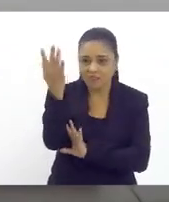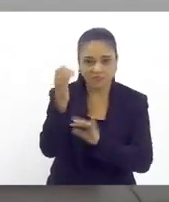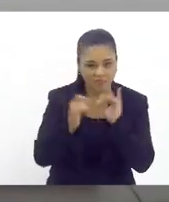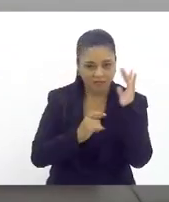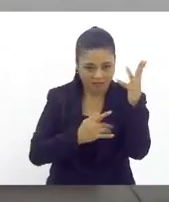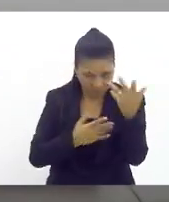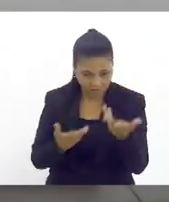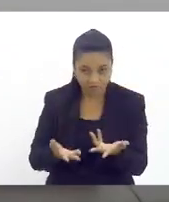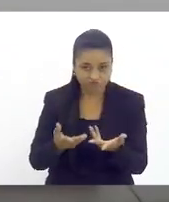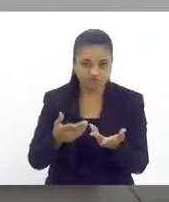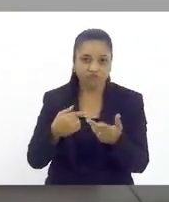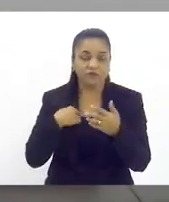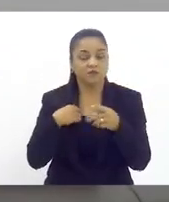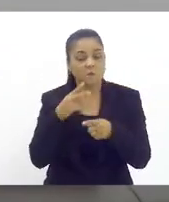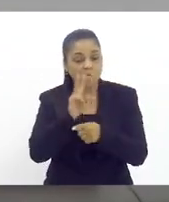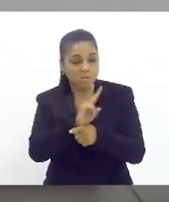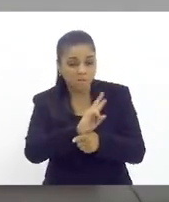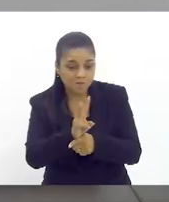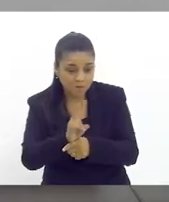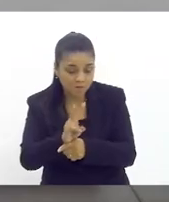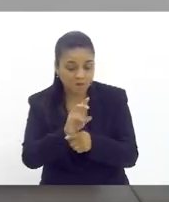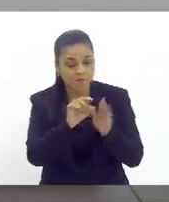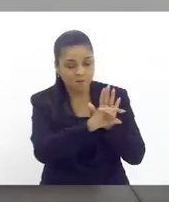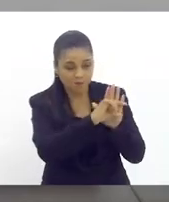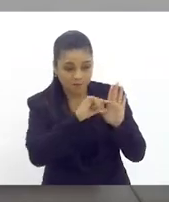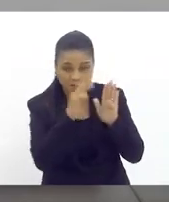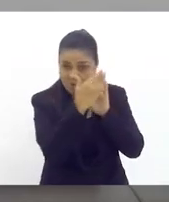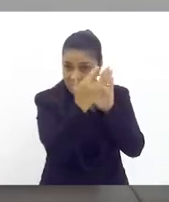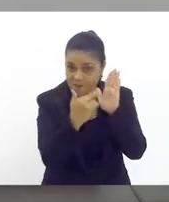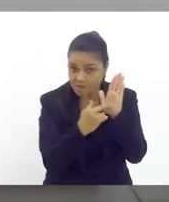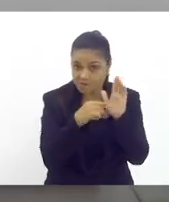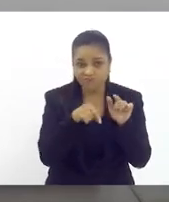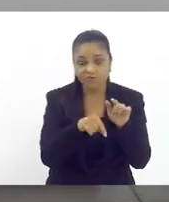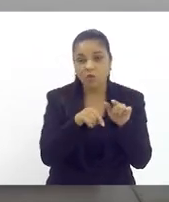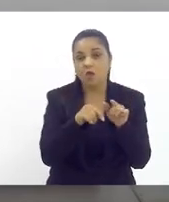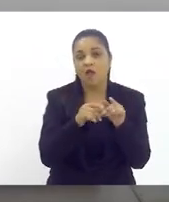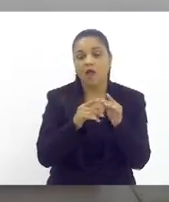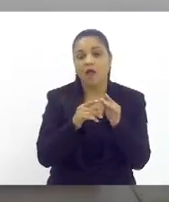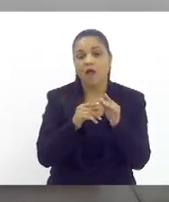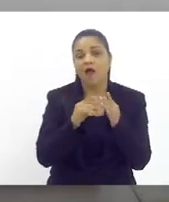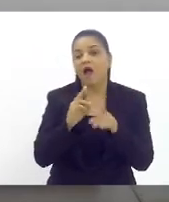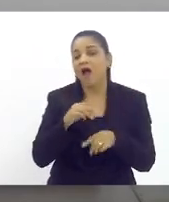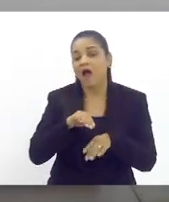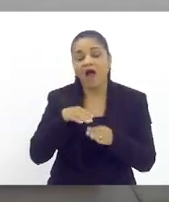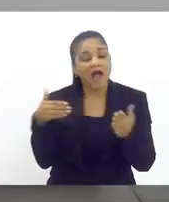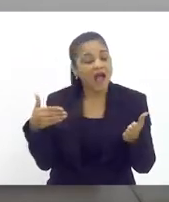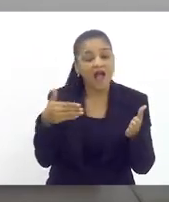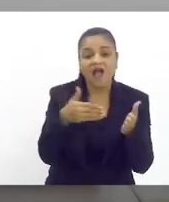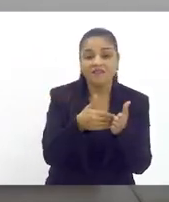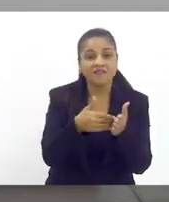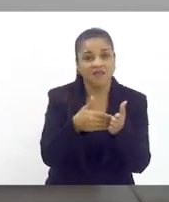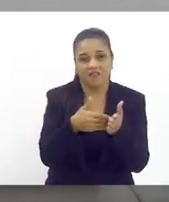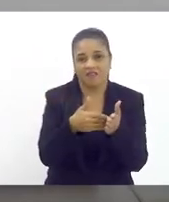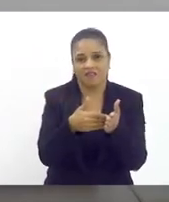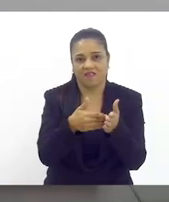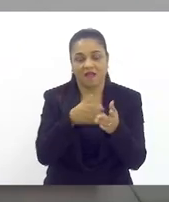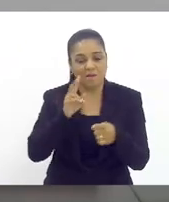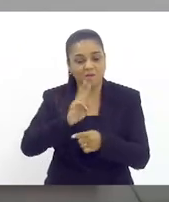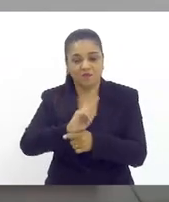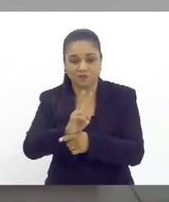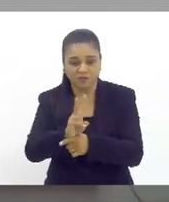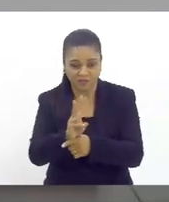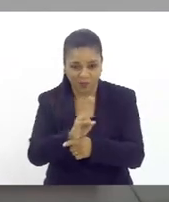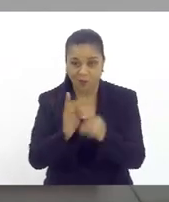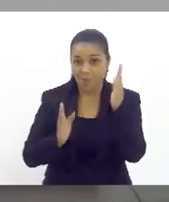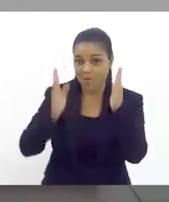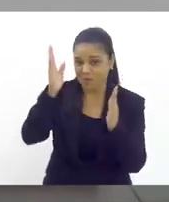artigo da constituição que protege e define até quando vai essa proteção e a gente vai em breve